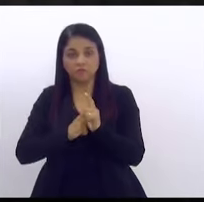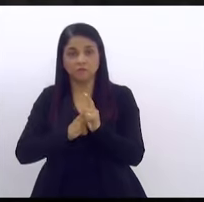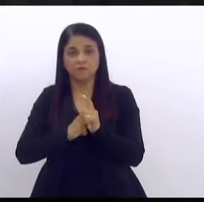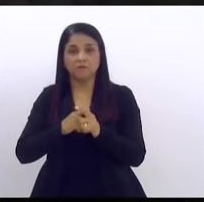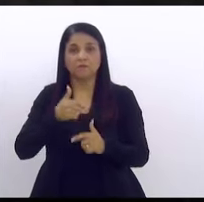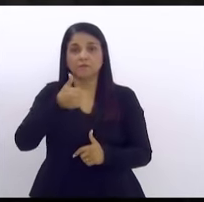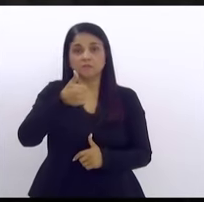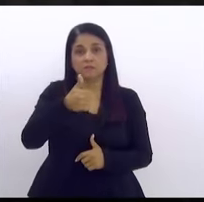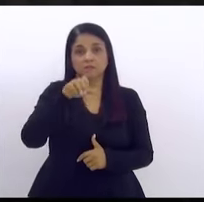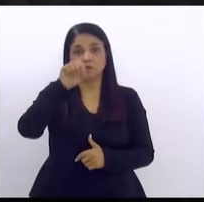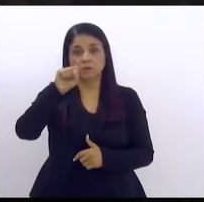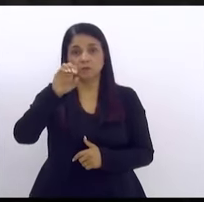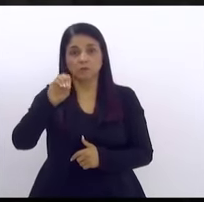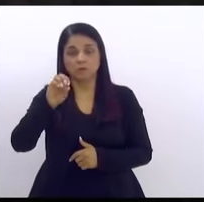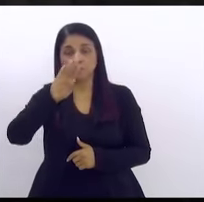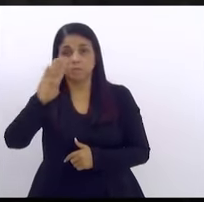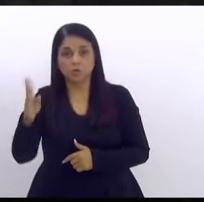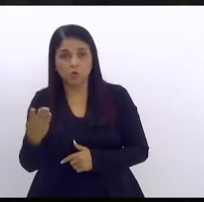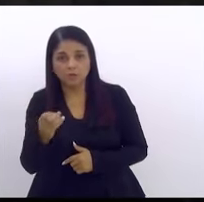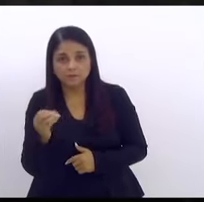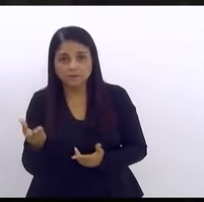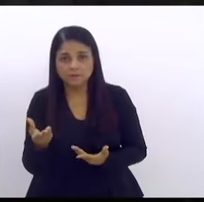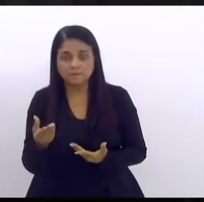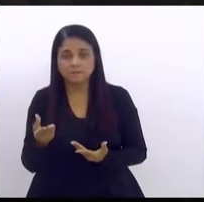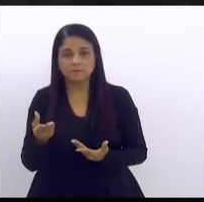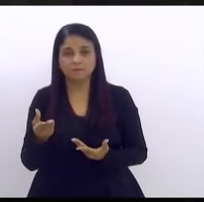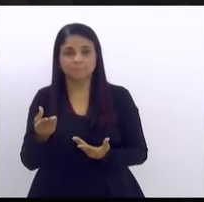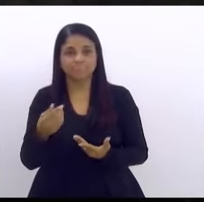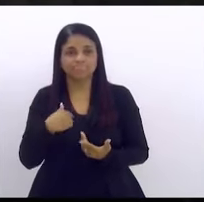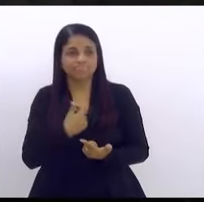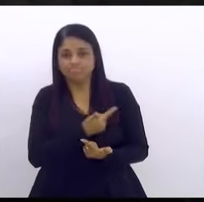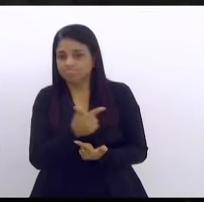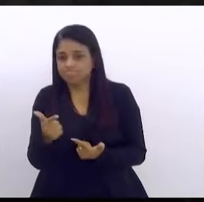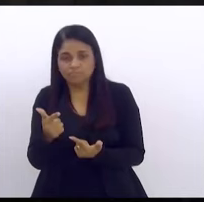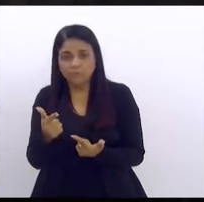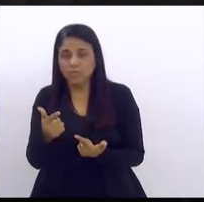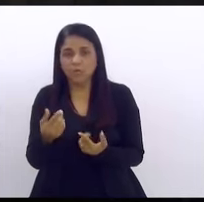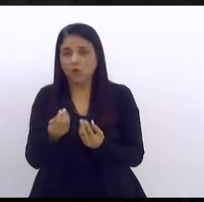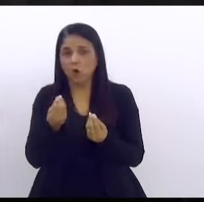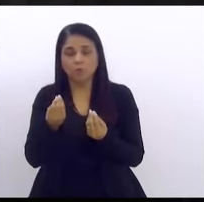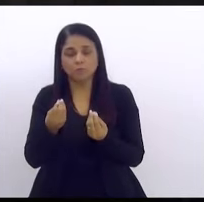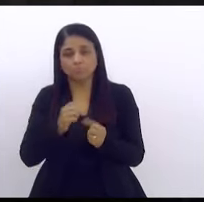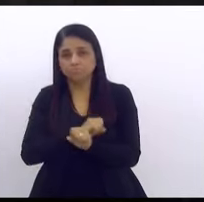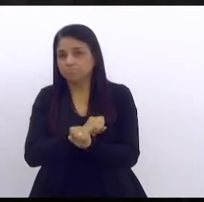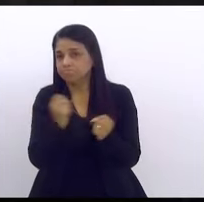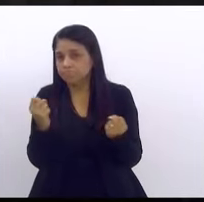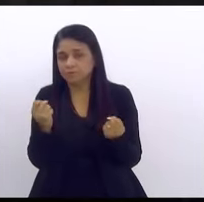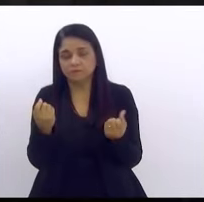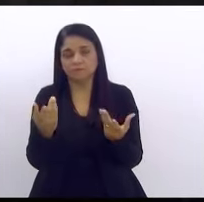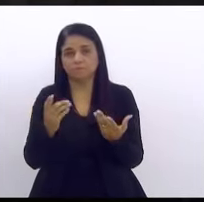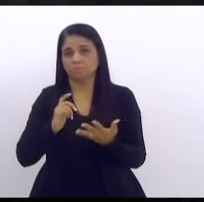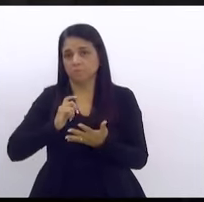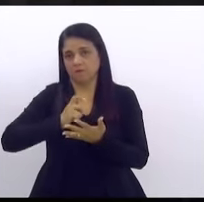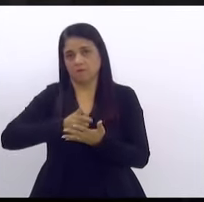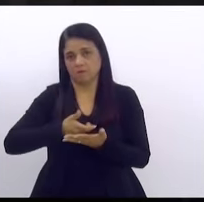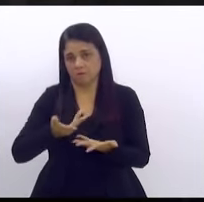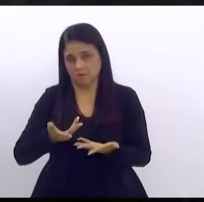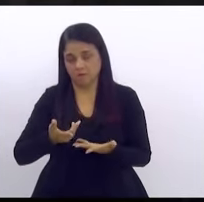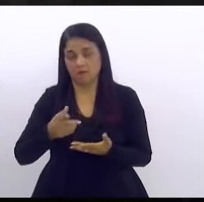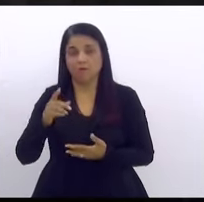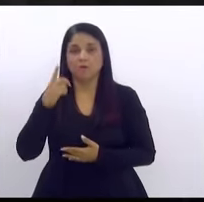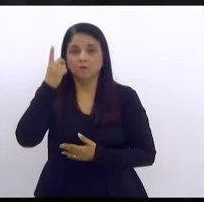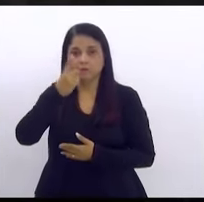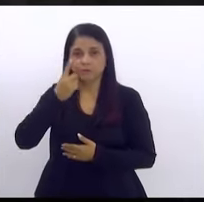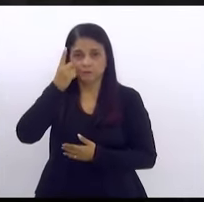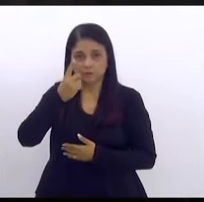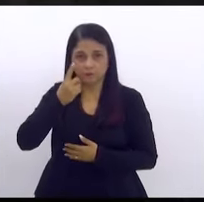180 bilhões. Nós estamos num beco sem saída. E faço questão de dizer que o